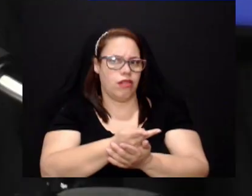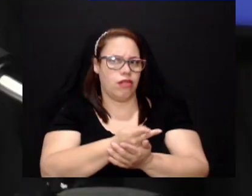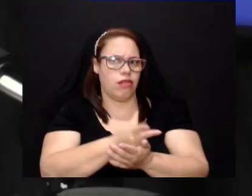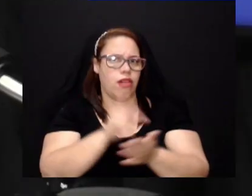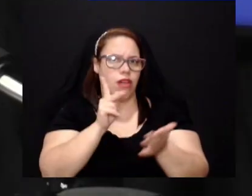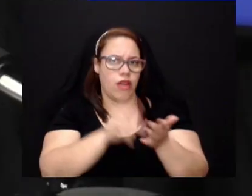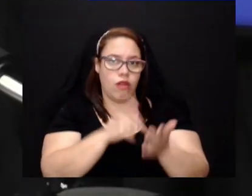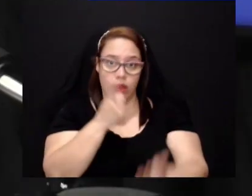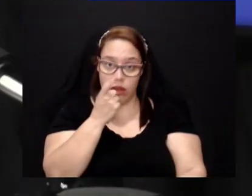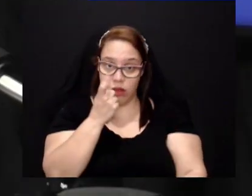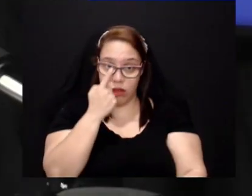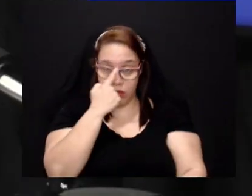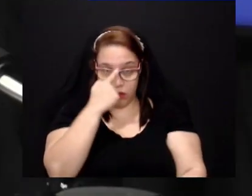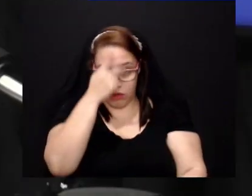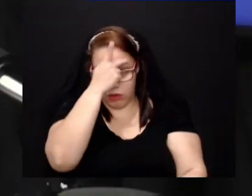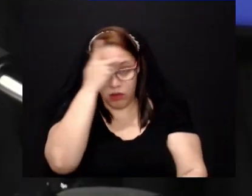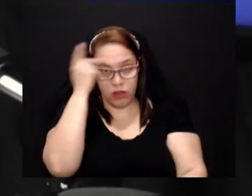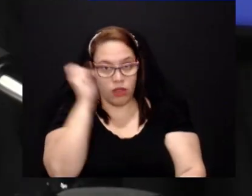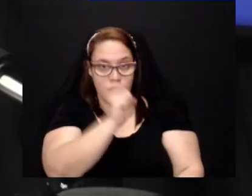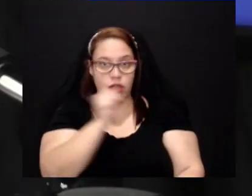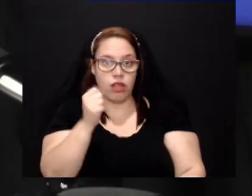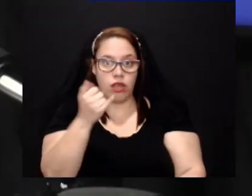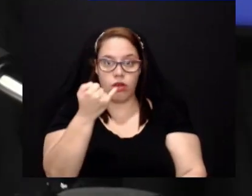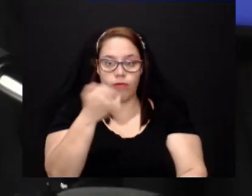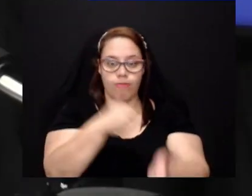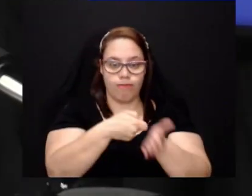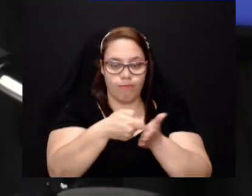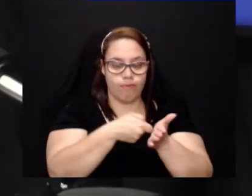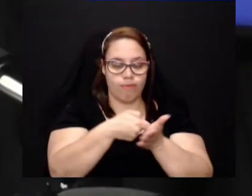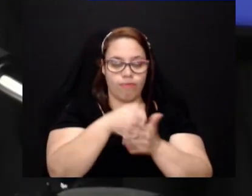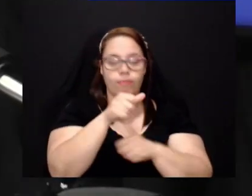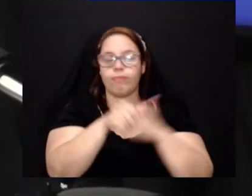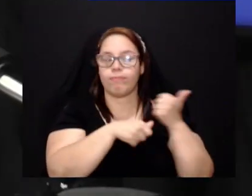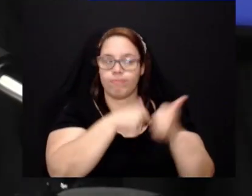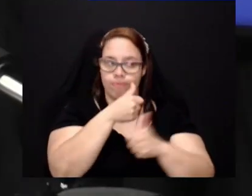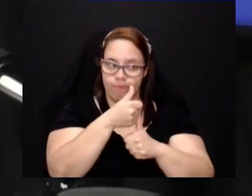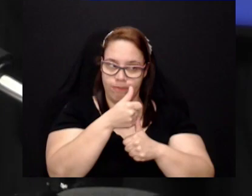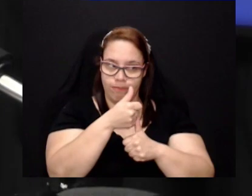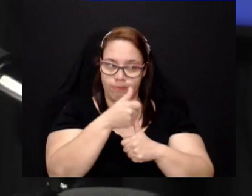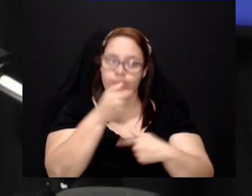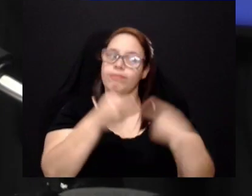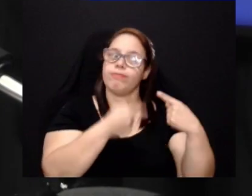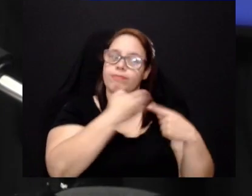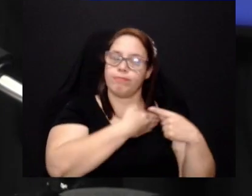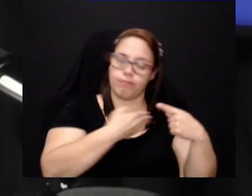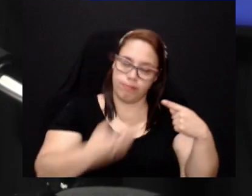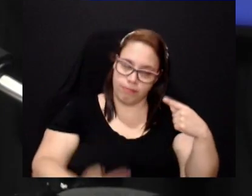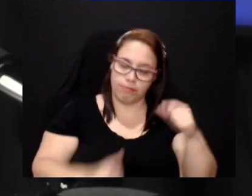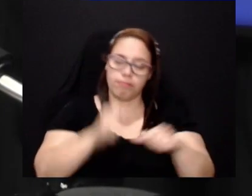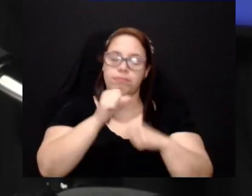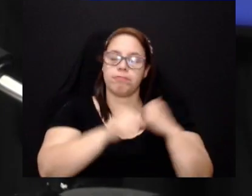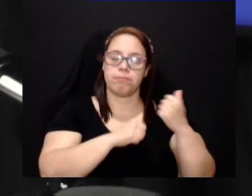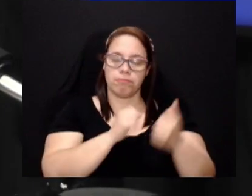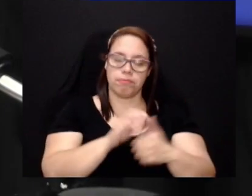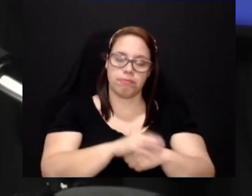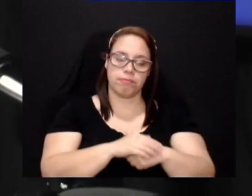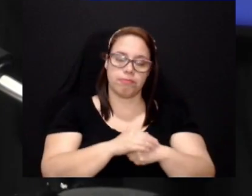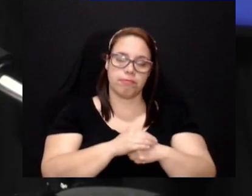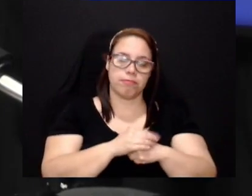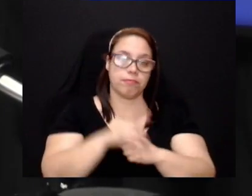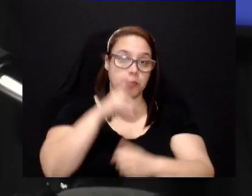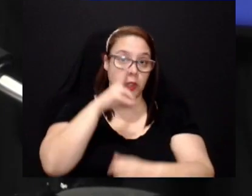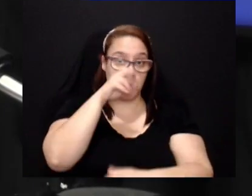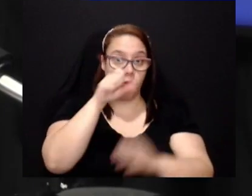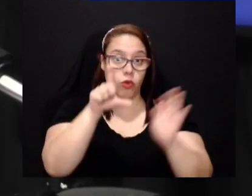existem pessoas que têm o poder da caneta e têm o poder de transformar. As políticas públicas transformam, né, por força de lei.